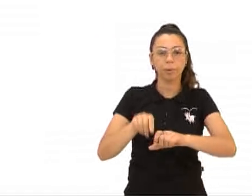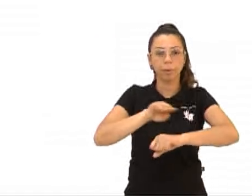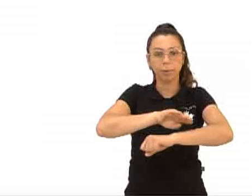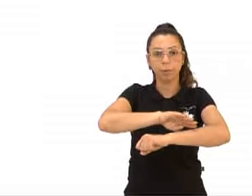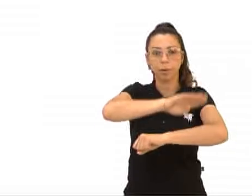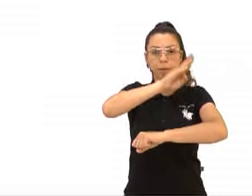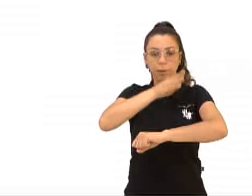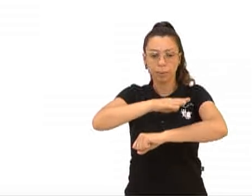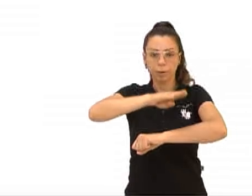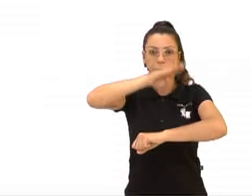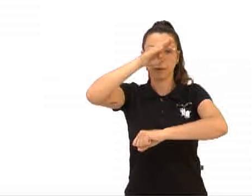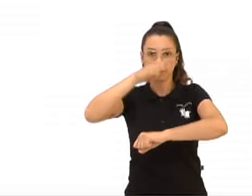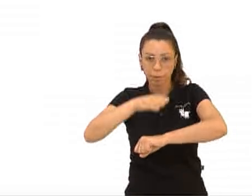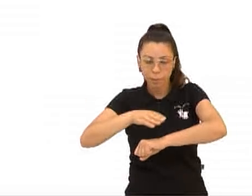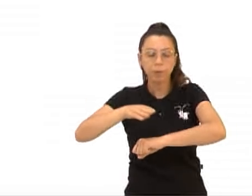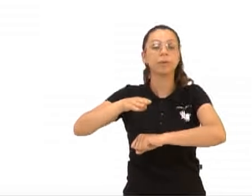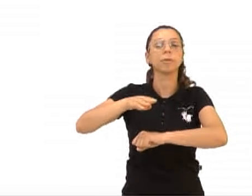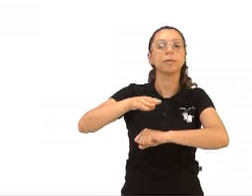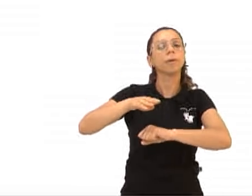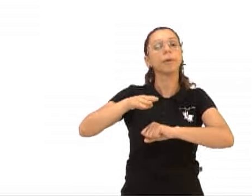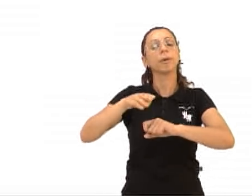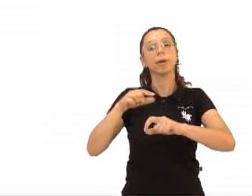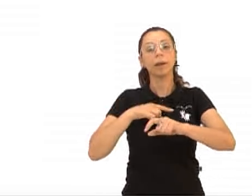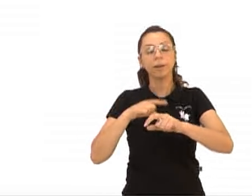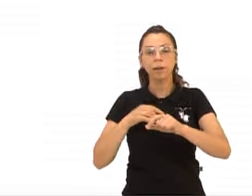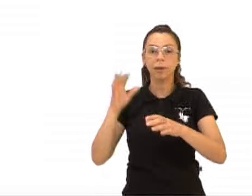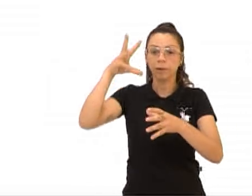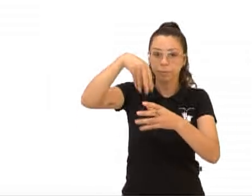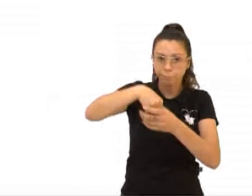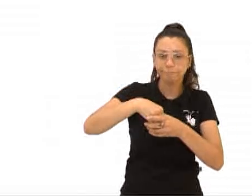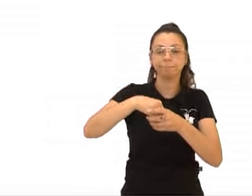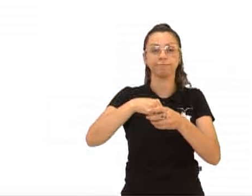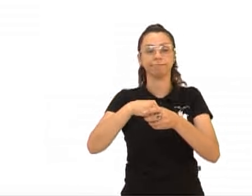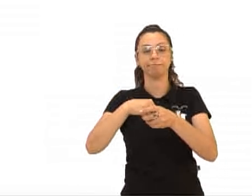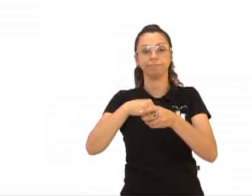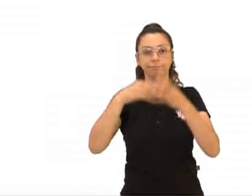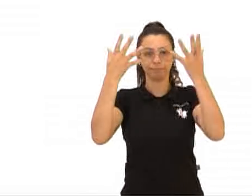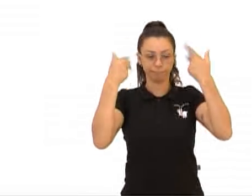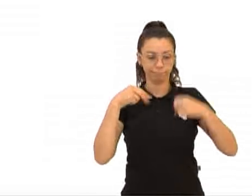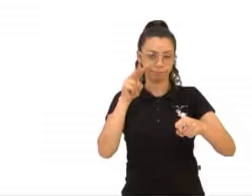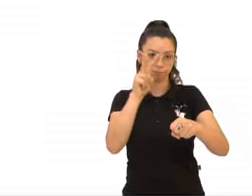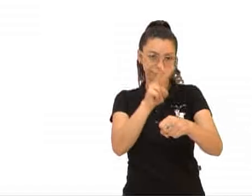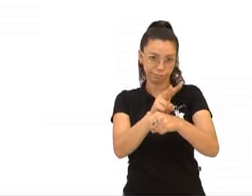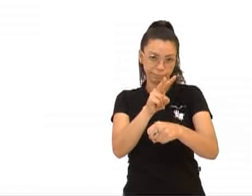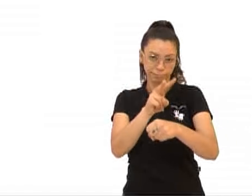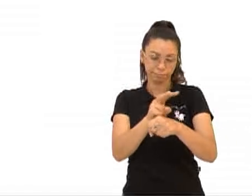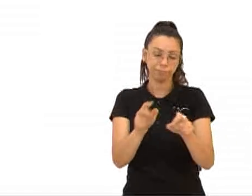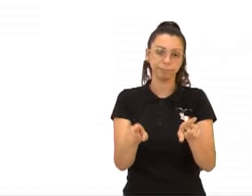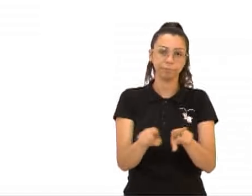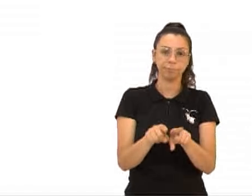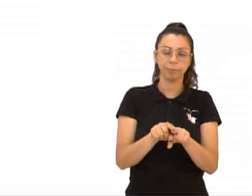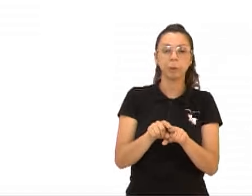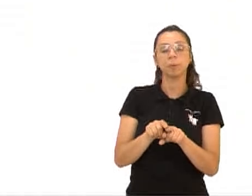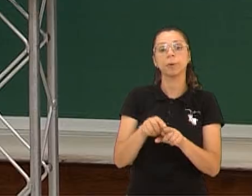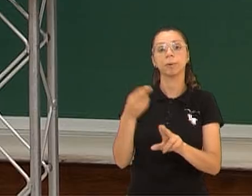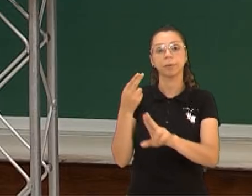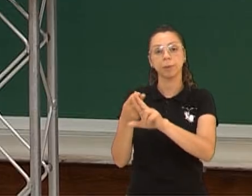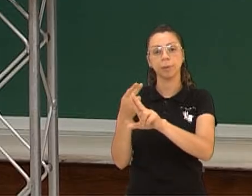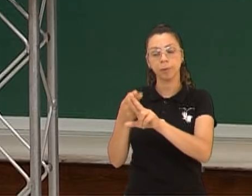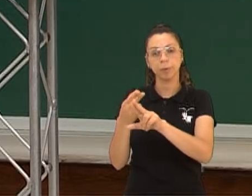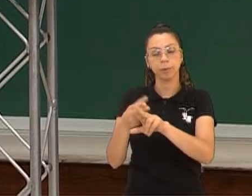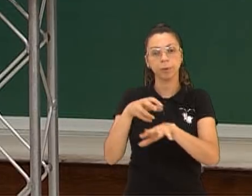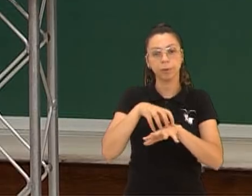dromedários são animais que fazem parte da pecuária, animais de grande porte, né, são usados como meio de transporte, e alguns rebanhos